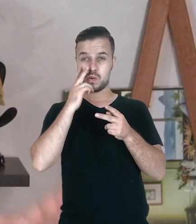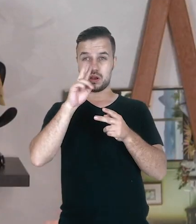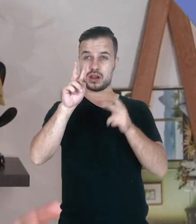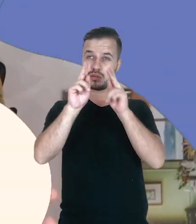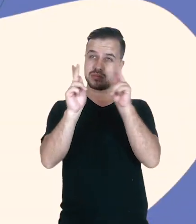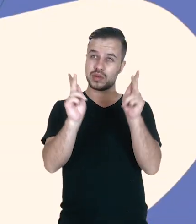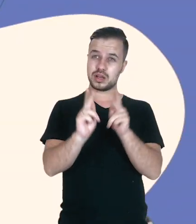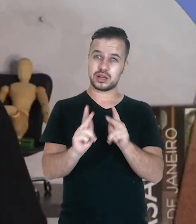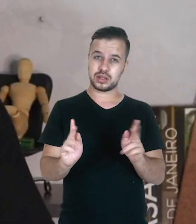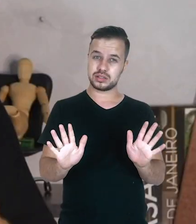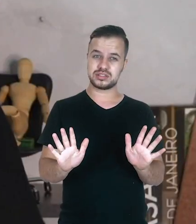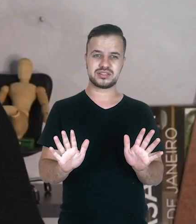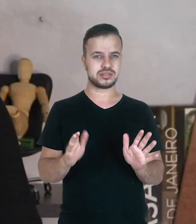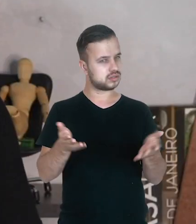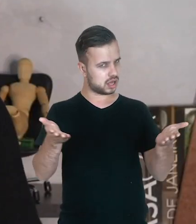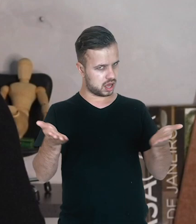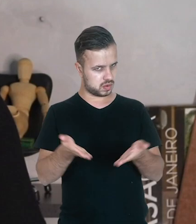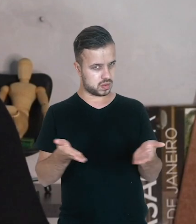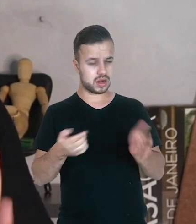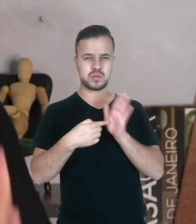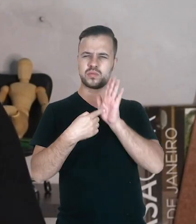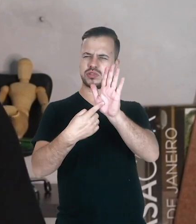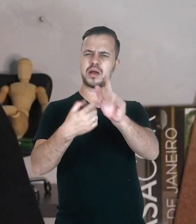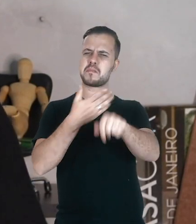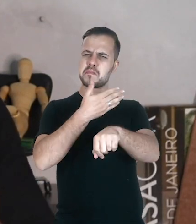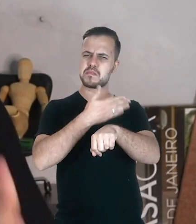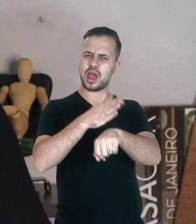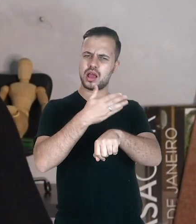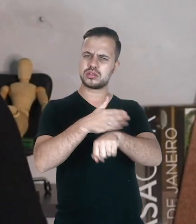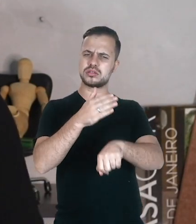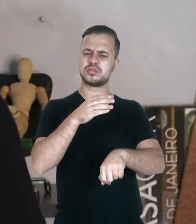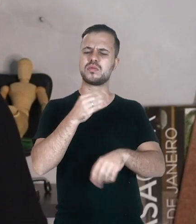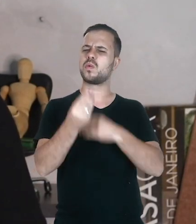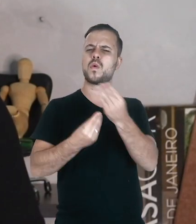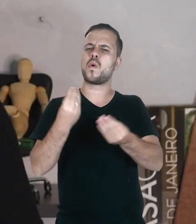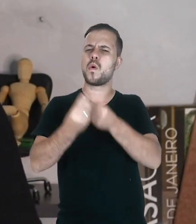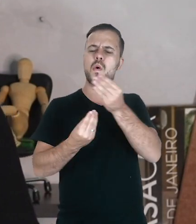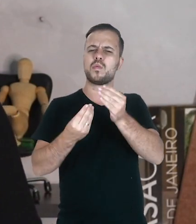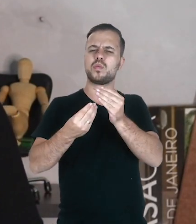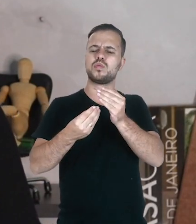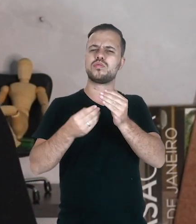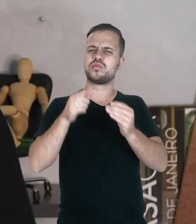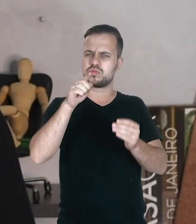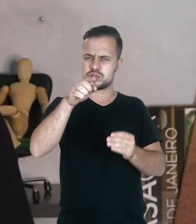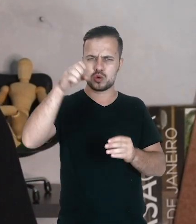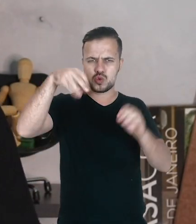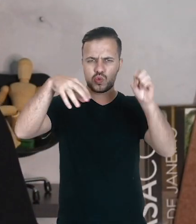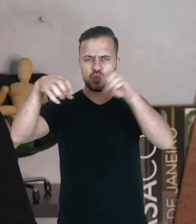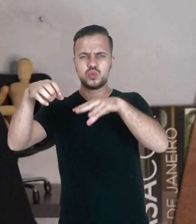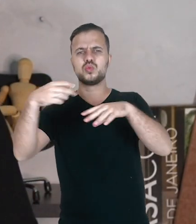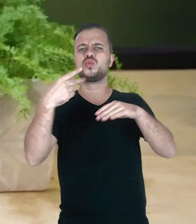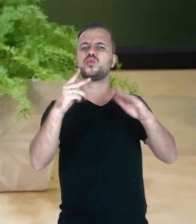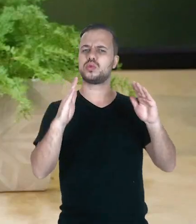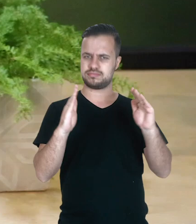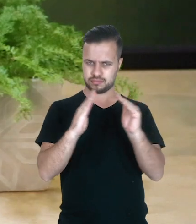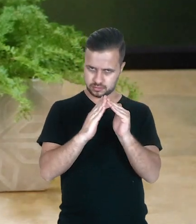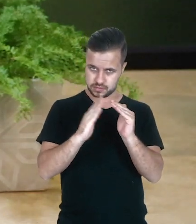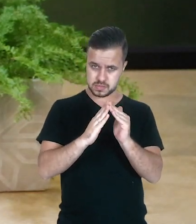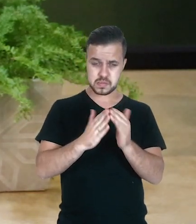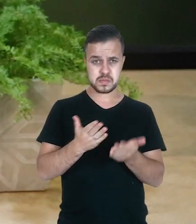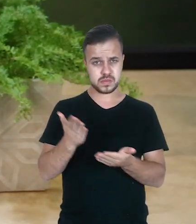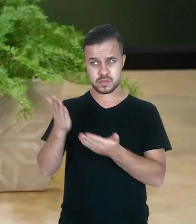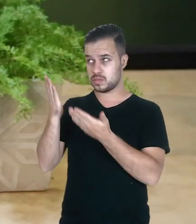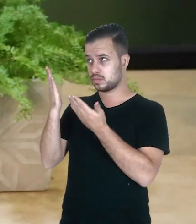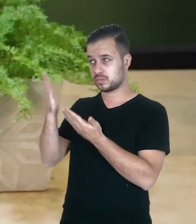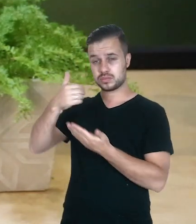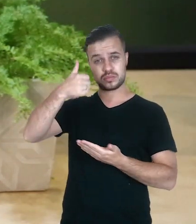o seu olhar. Eu vou mostrar agora aqui para vocês na prática como que você pode aplicar esse conceito de iluminação aí na sua casa. Eu tenho aqui primeiro